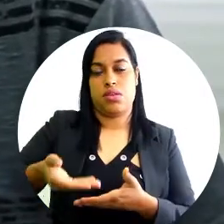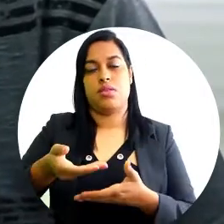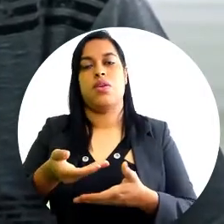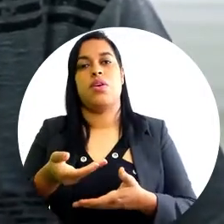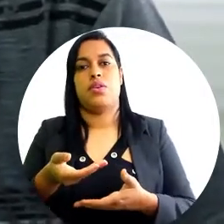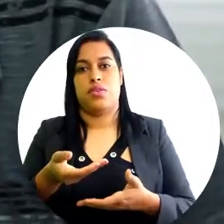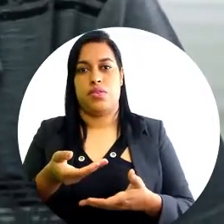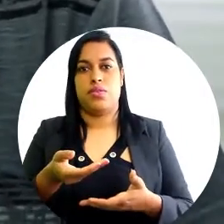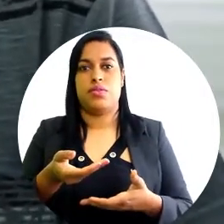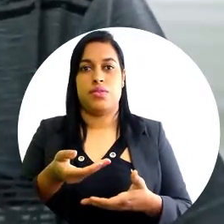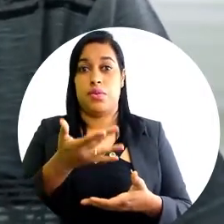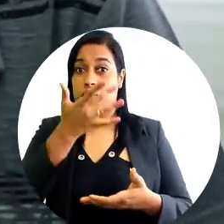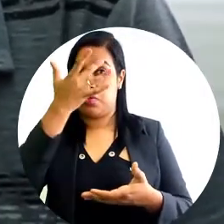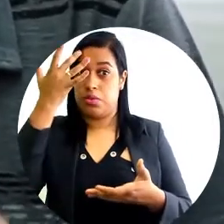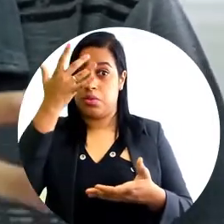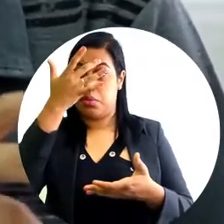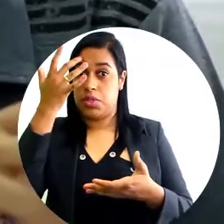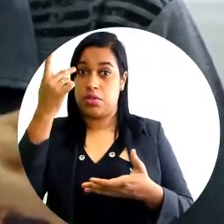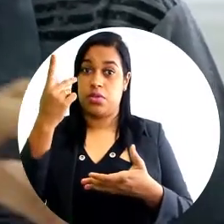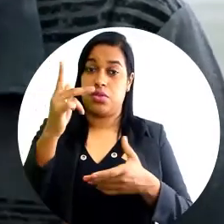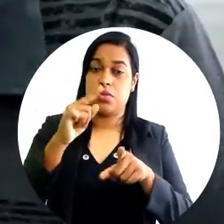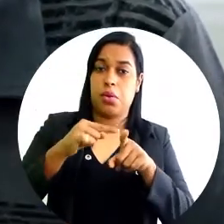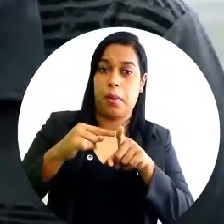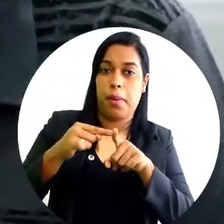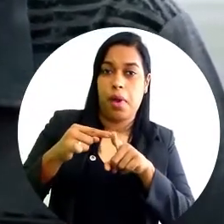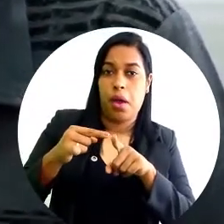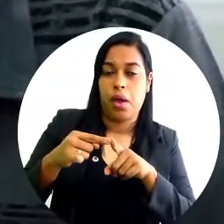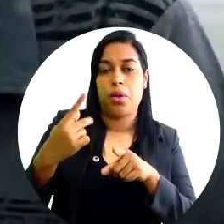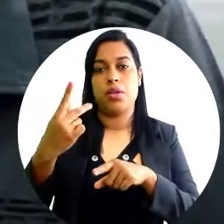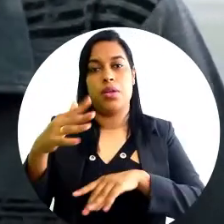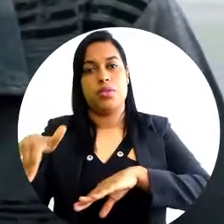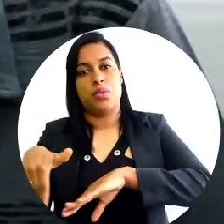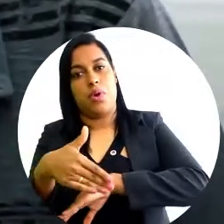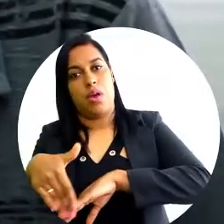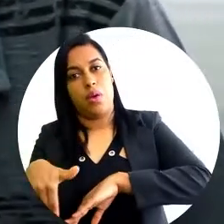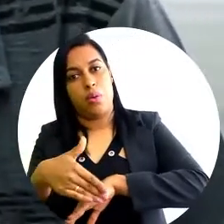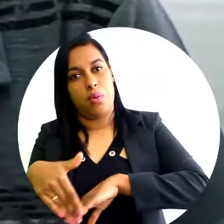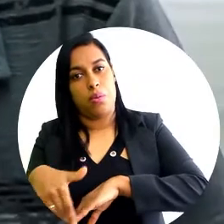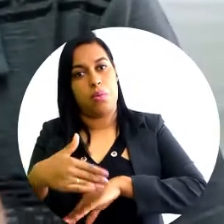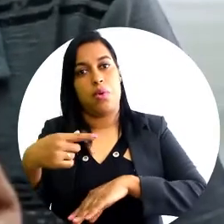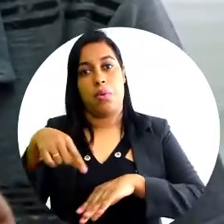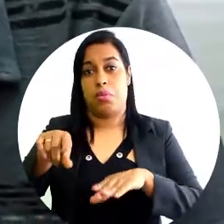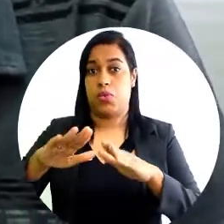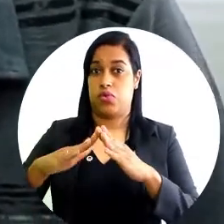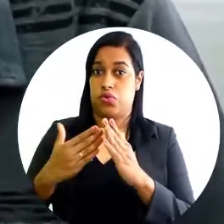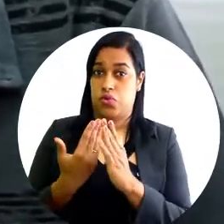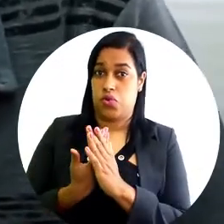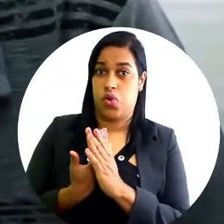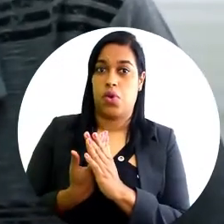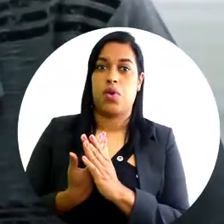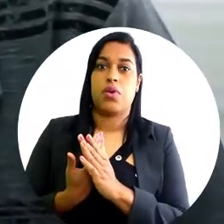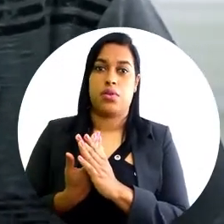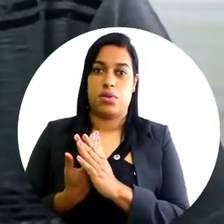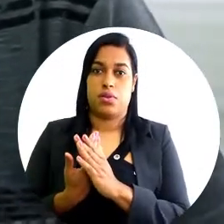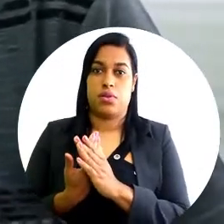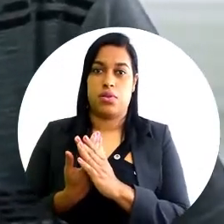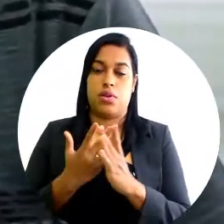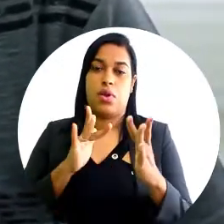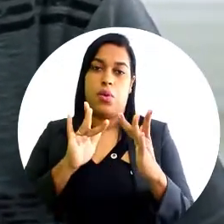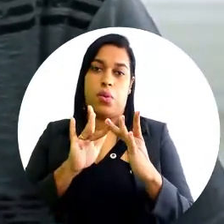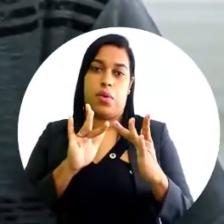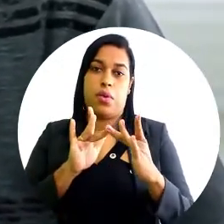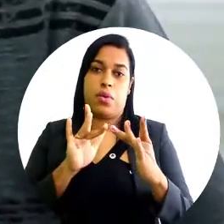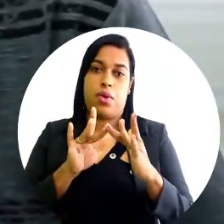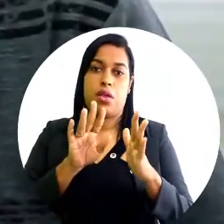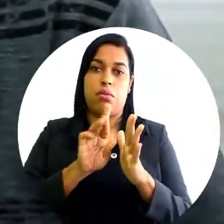suas relações, seja com as pessoas do seu bairro, da sua rua, até ir para uma escola, e aí ele vai